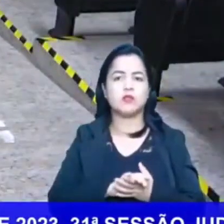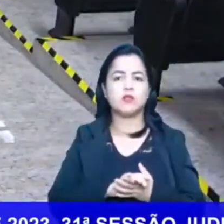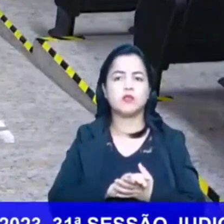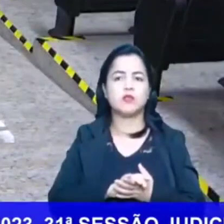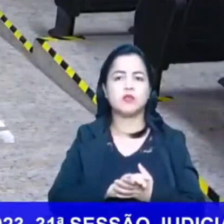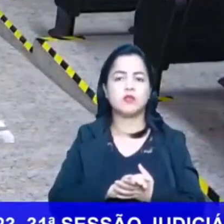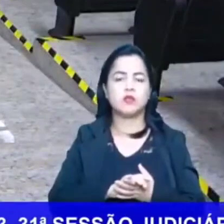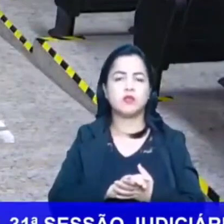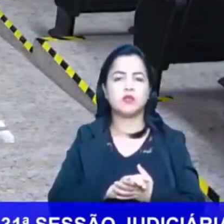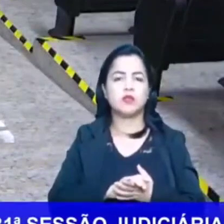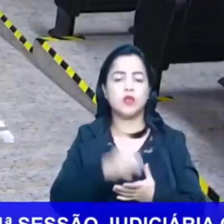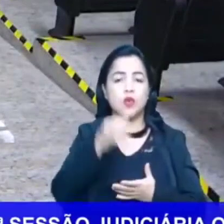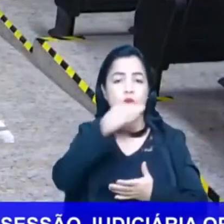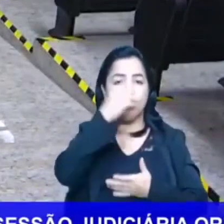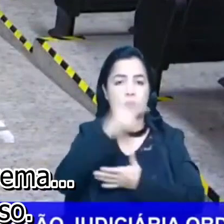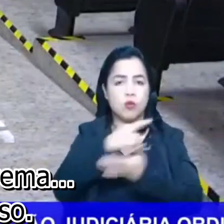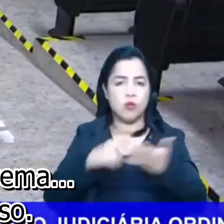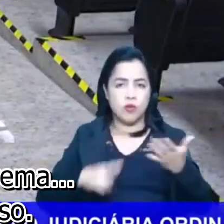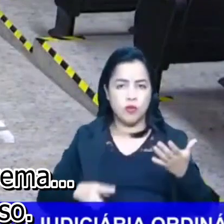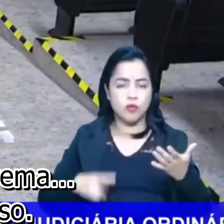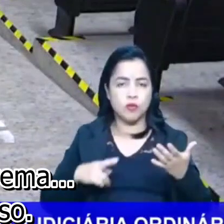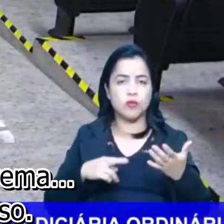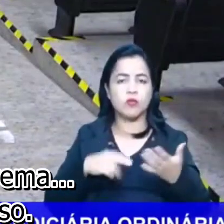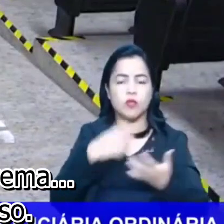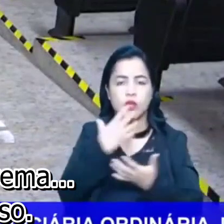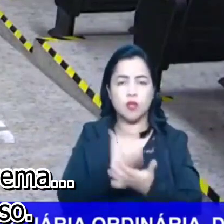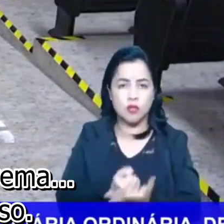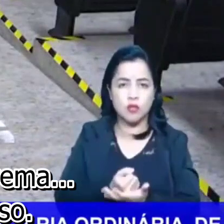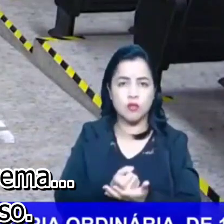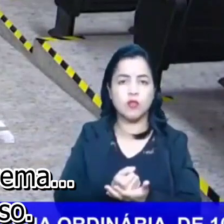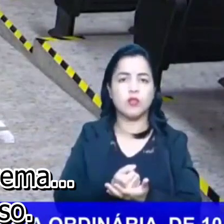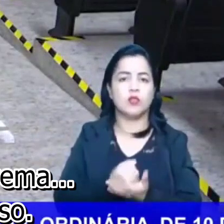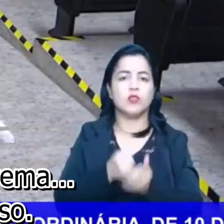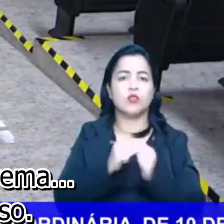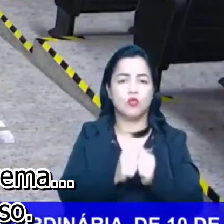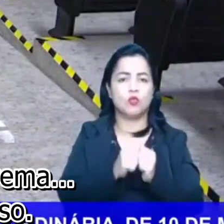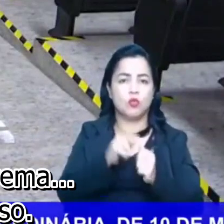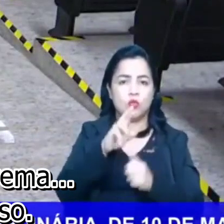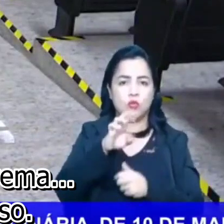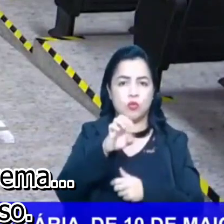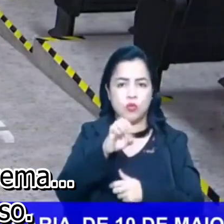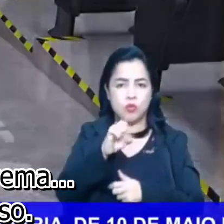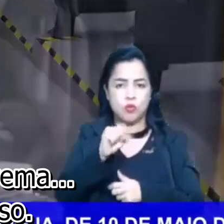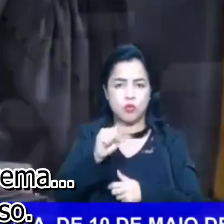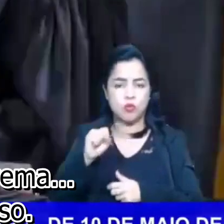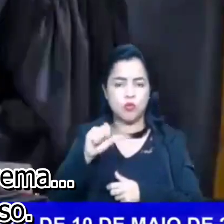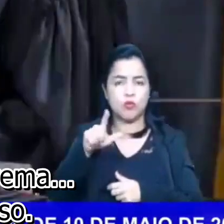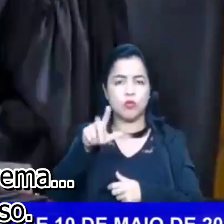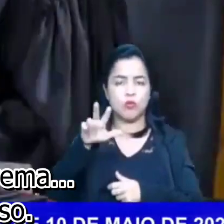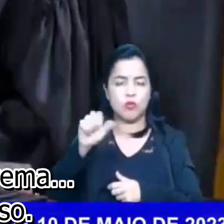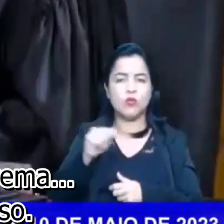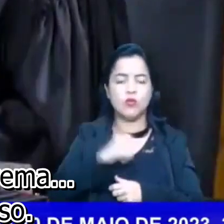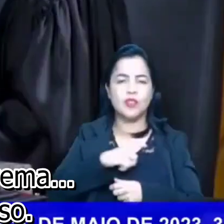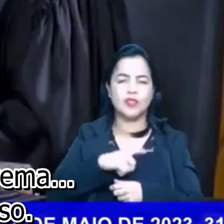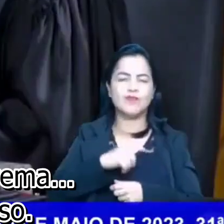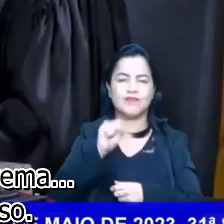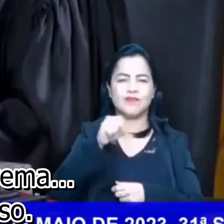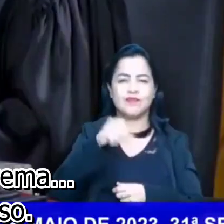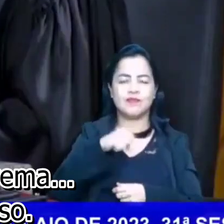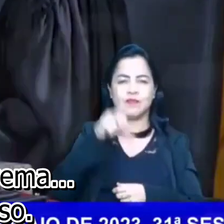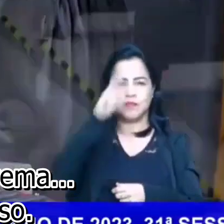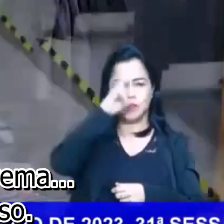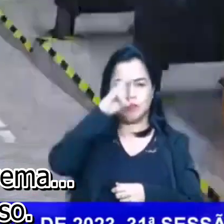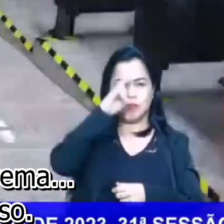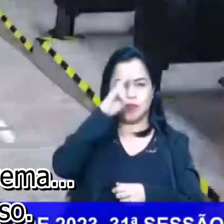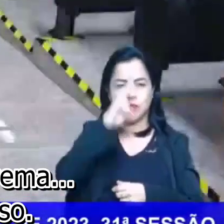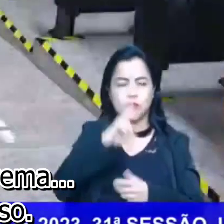Paulo. O relator, ele aprovou com ressalvas as contas da Jurema. Novamente foi direcionado à mesa o